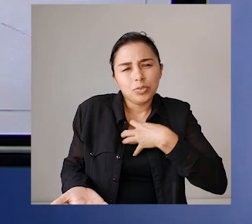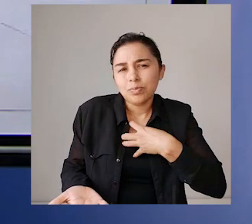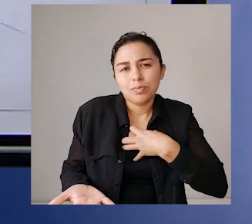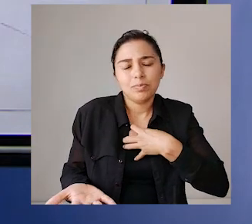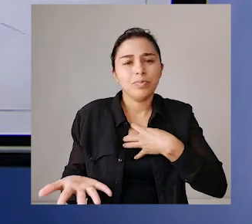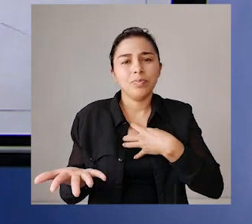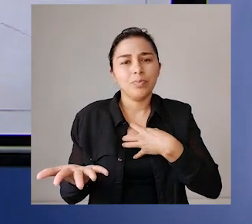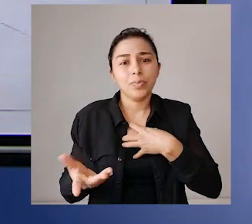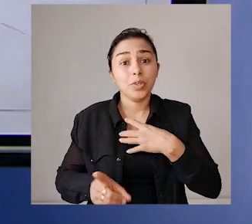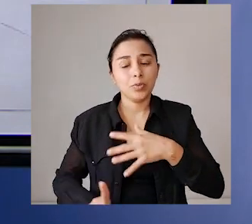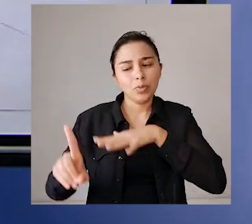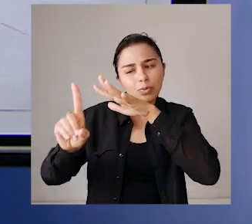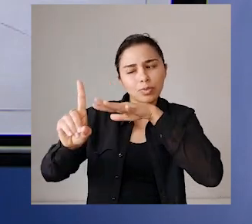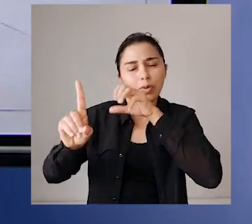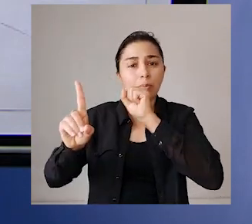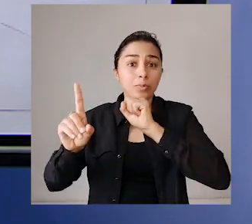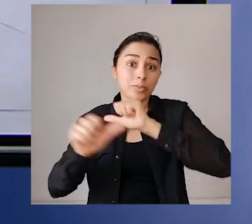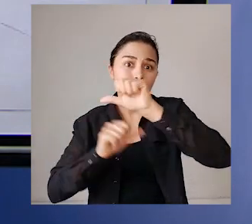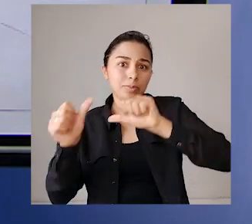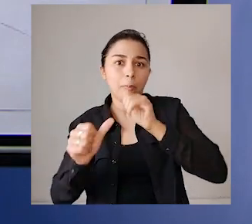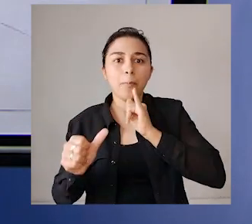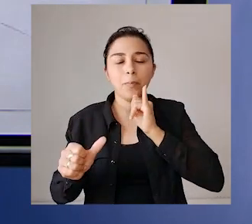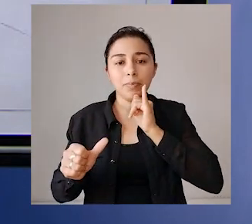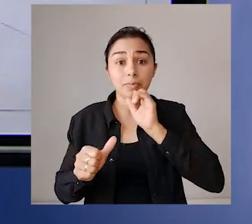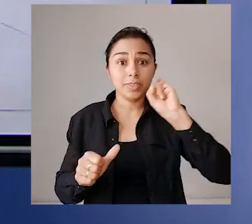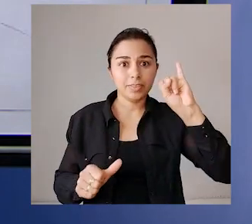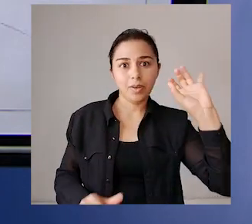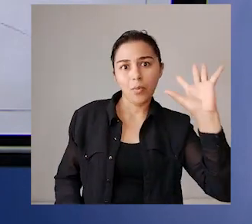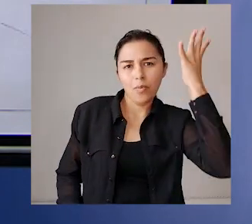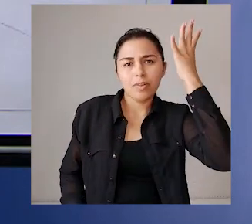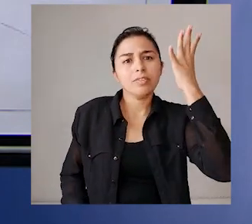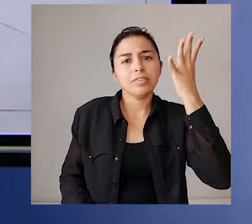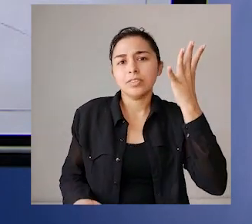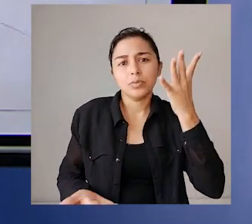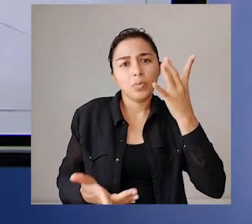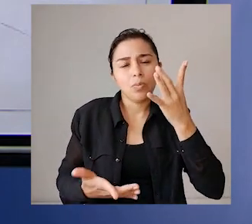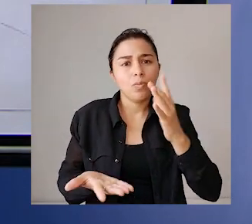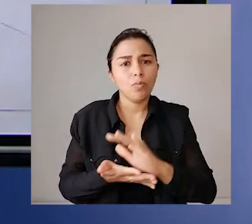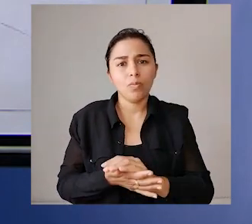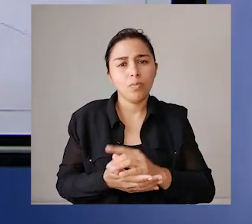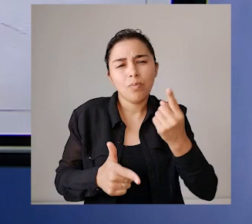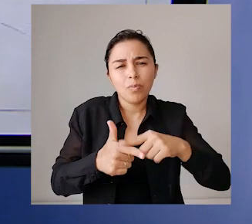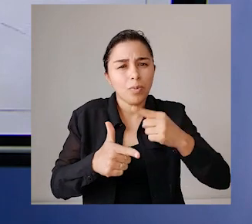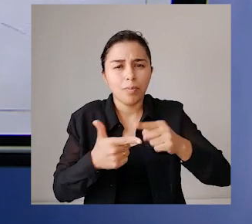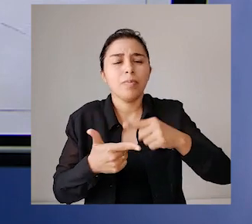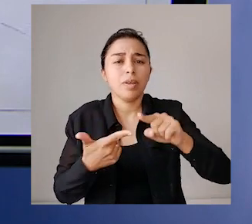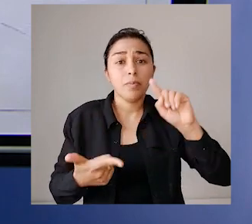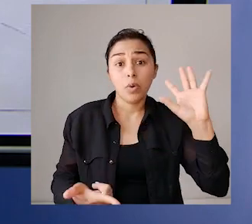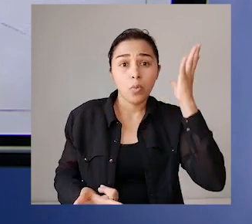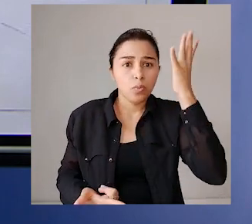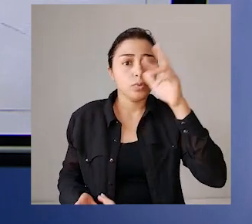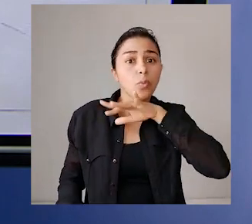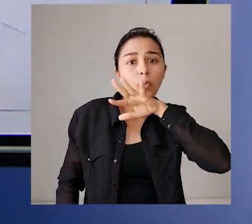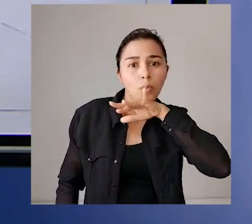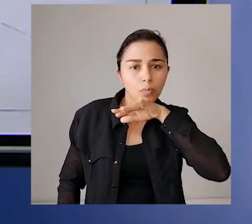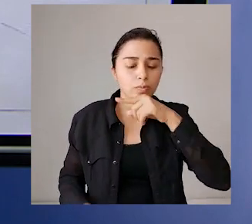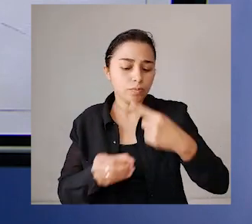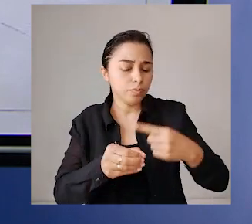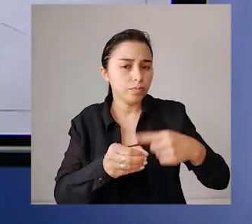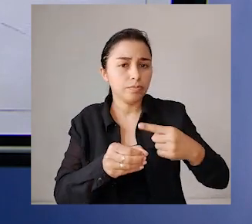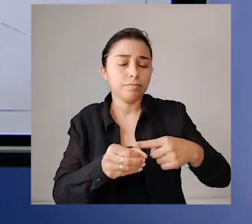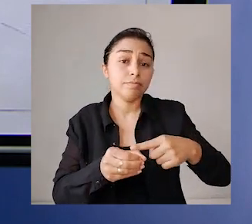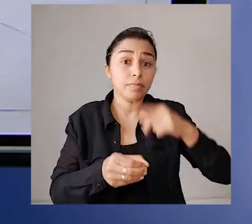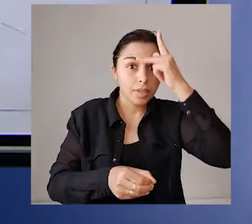mudar. Então, quando acontecia alguma coisa que não agradava aquela população, eles pensavam que era o